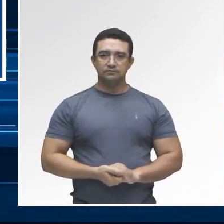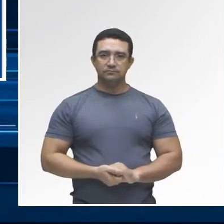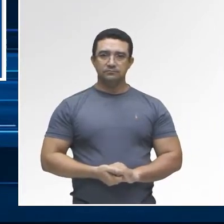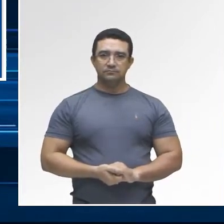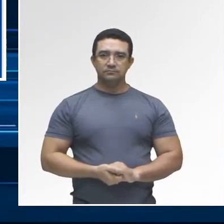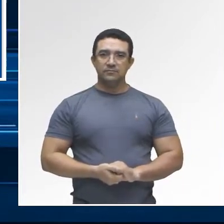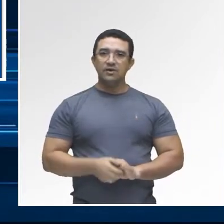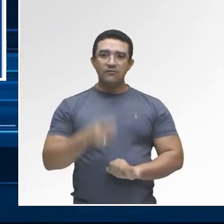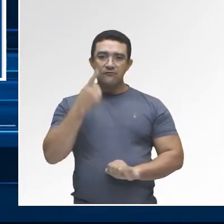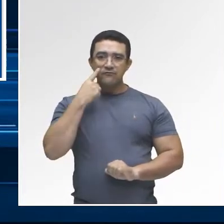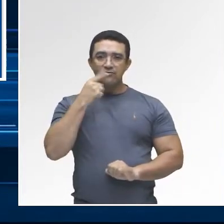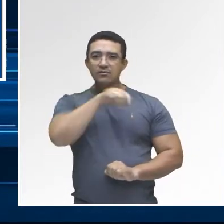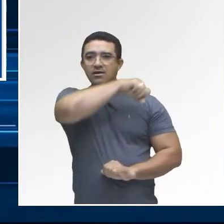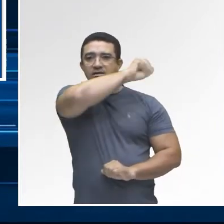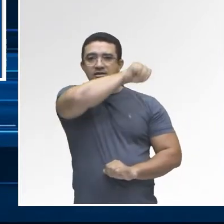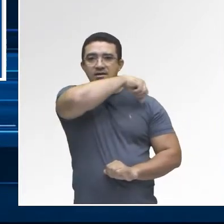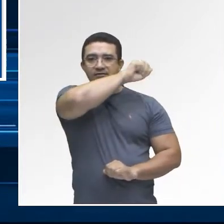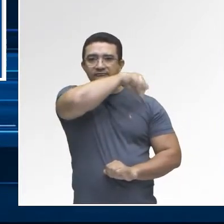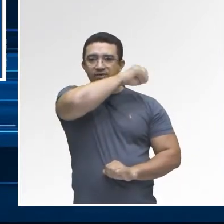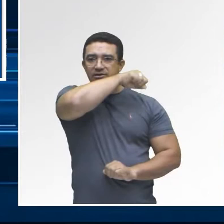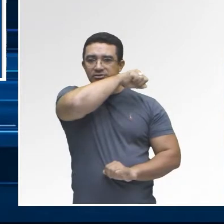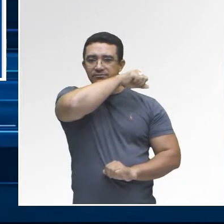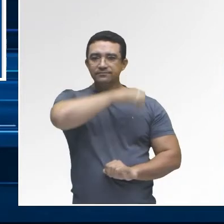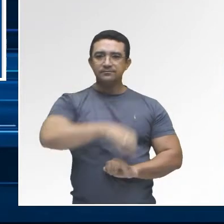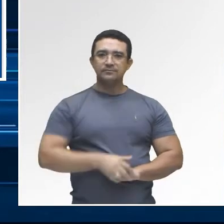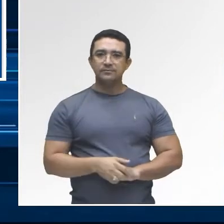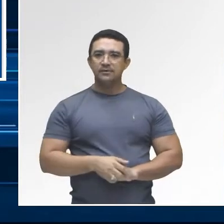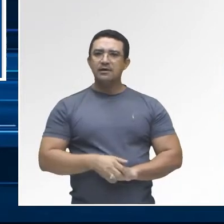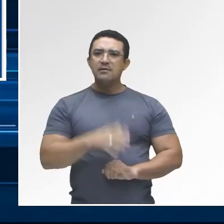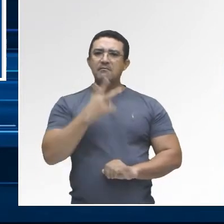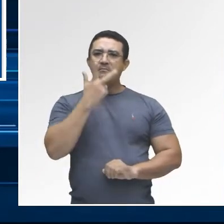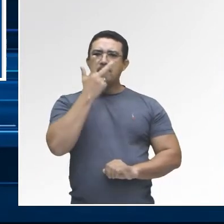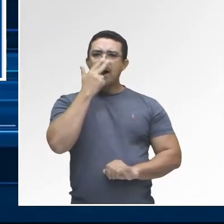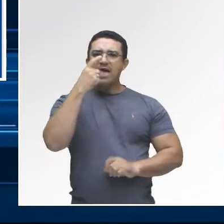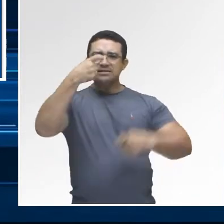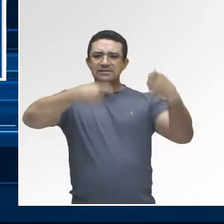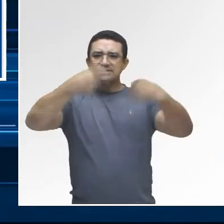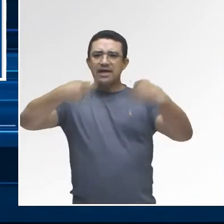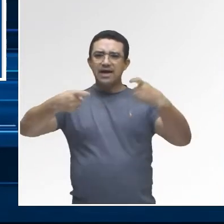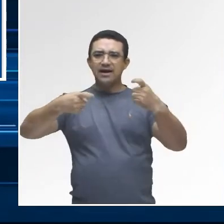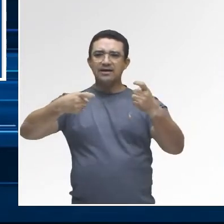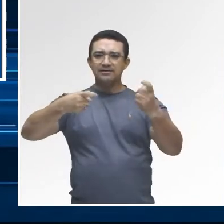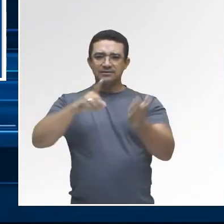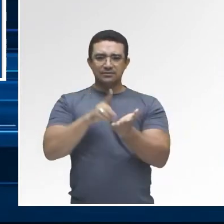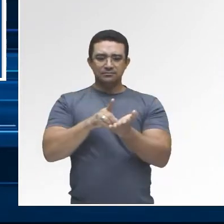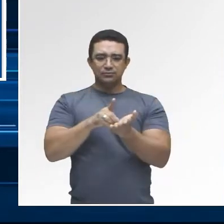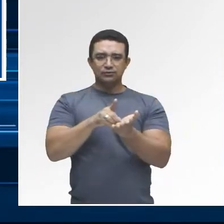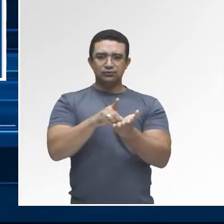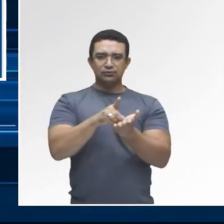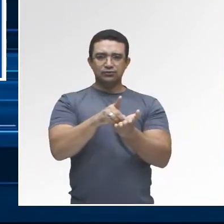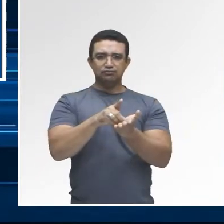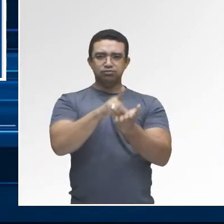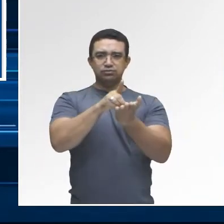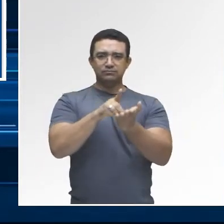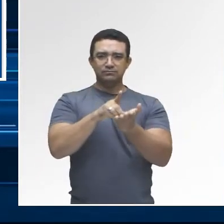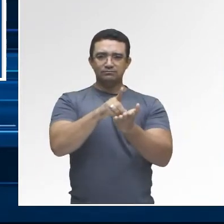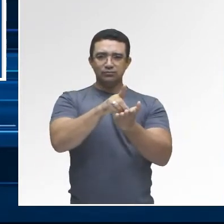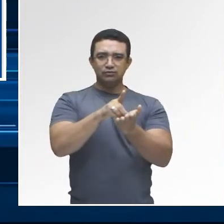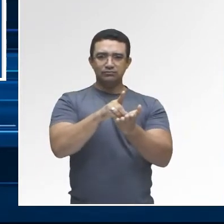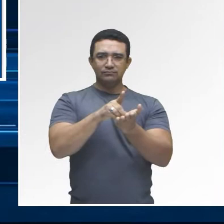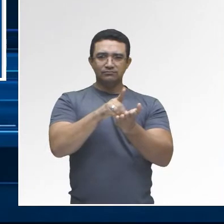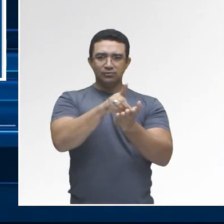de guerra, e daqui a pouquinho eu vou falar sobre ela, tá? Olha só, veja que a imagem está representando aí uma